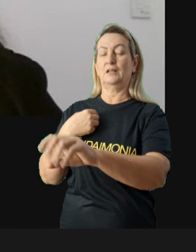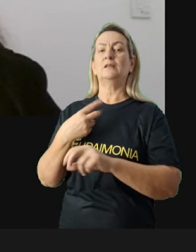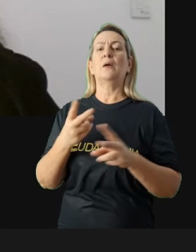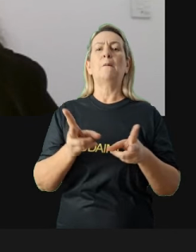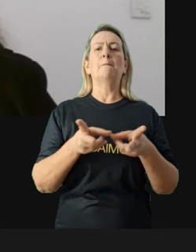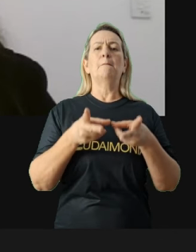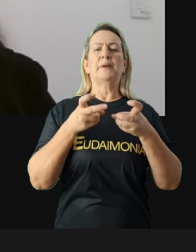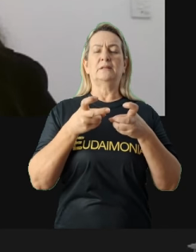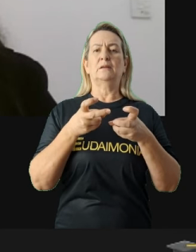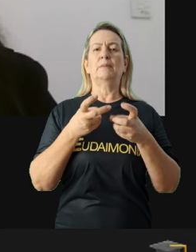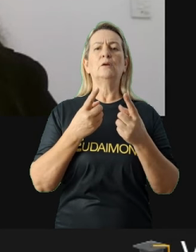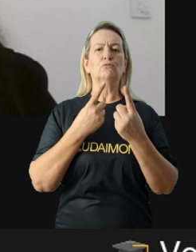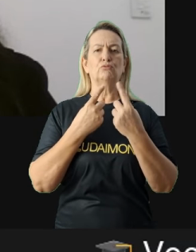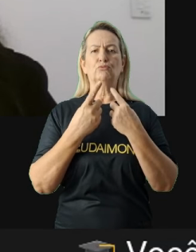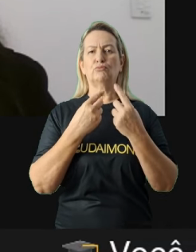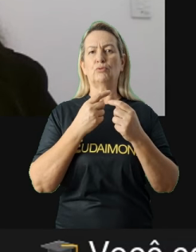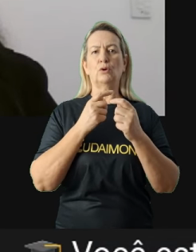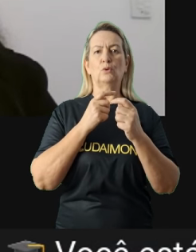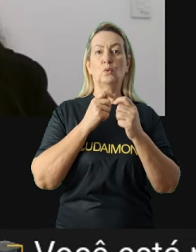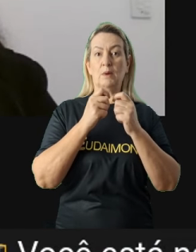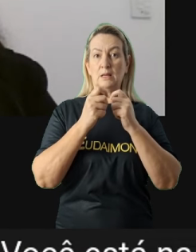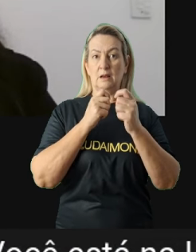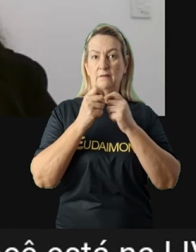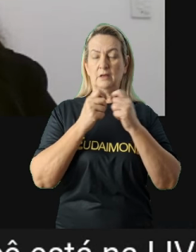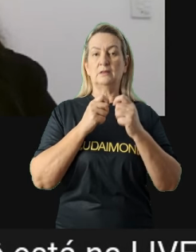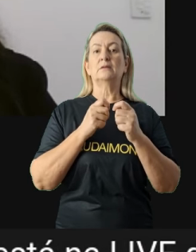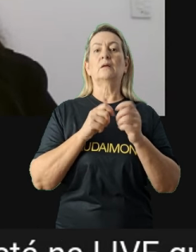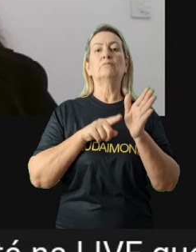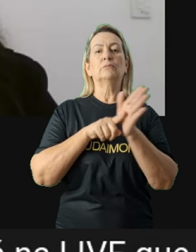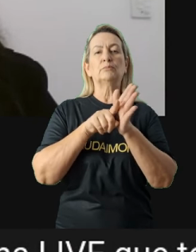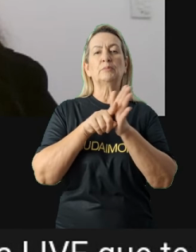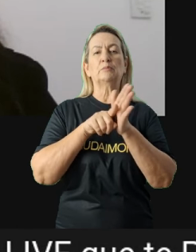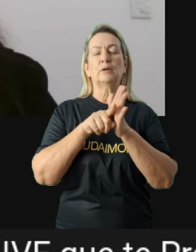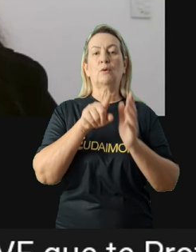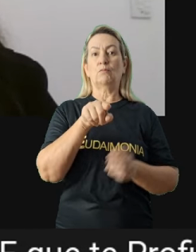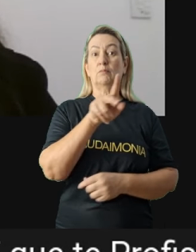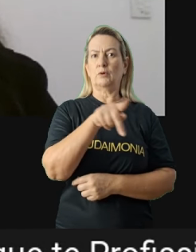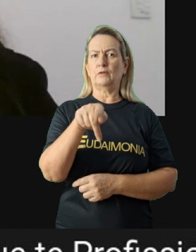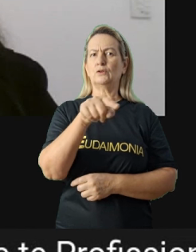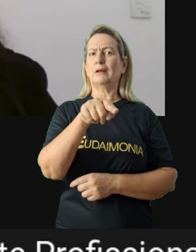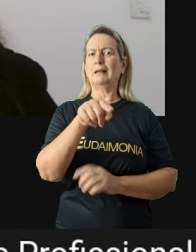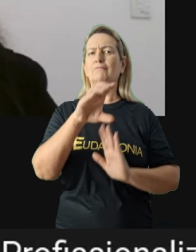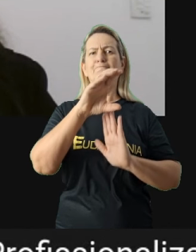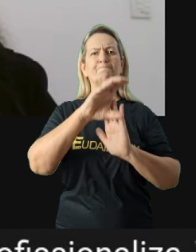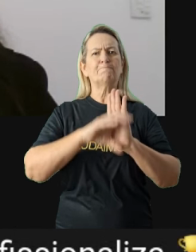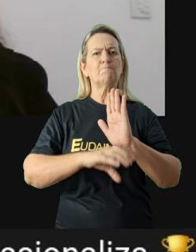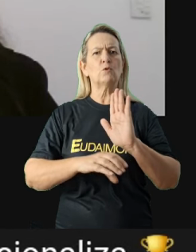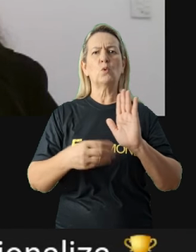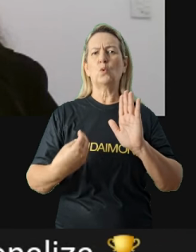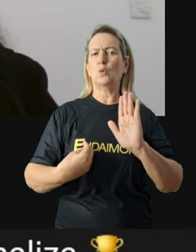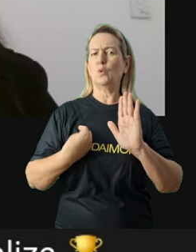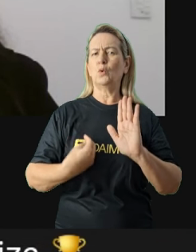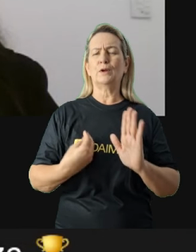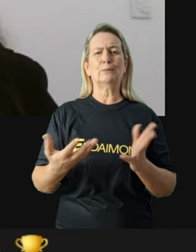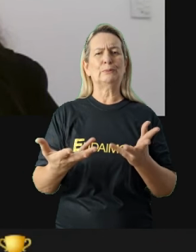presencial. Eu observei muito isso numa entrevista, numa banca, né, de um professor com um